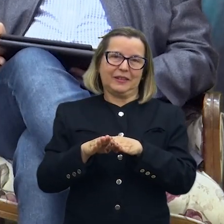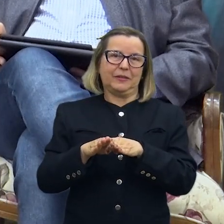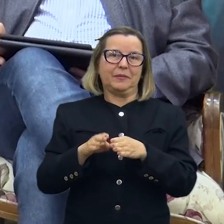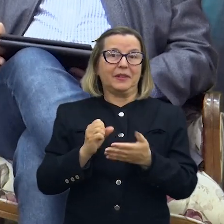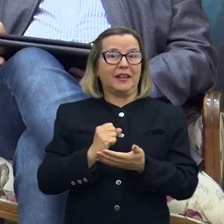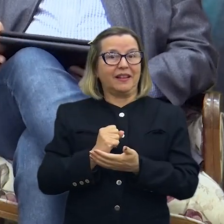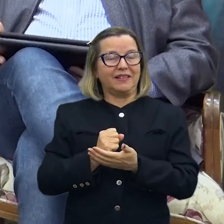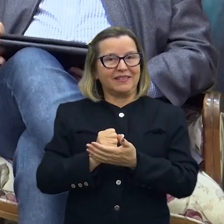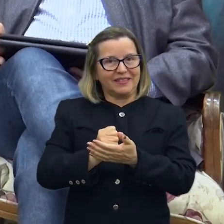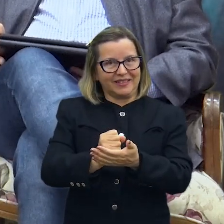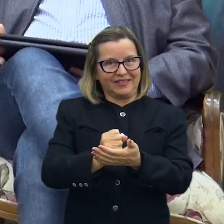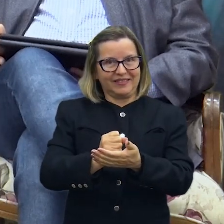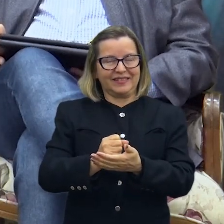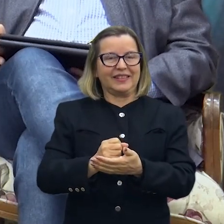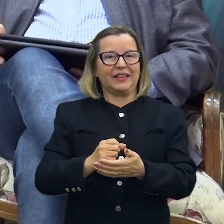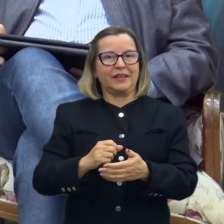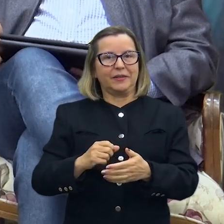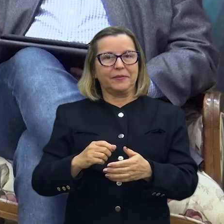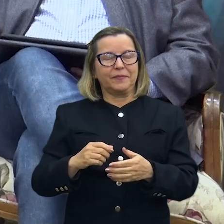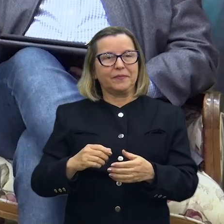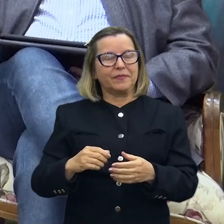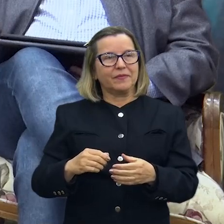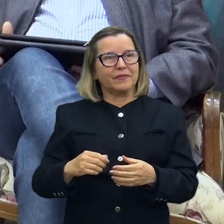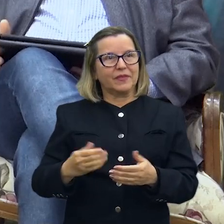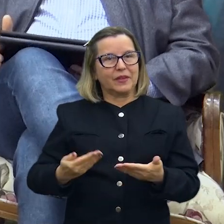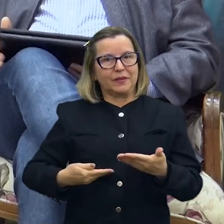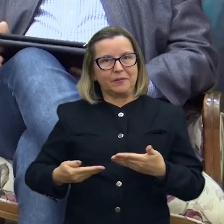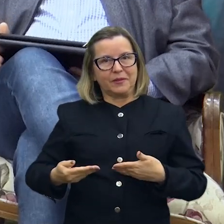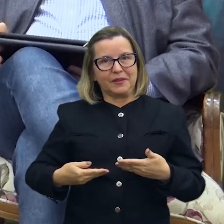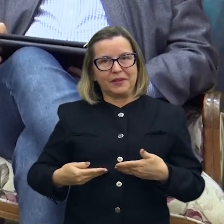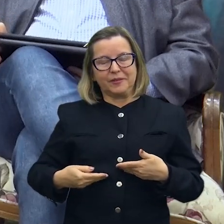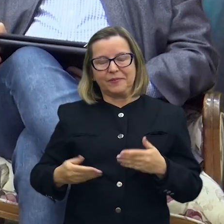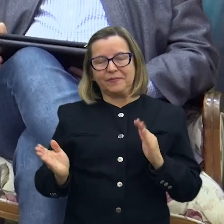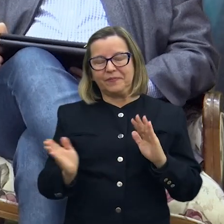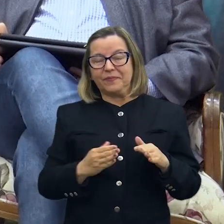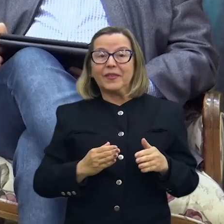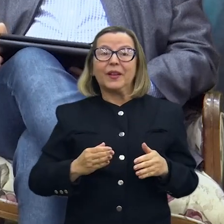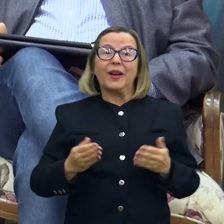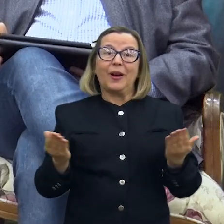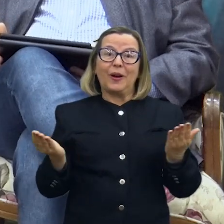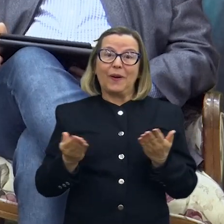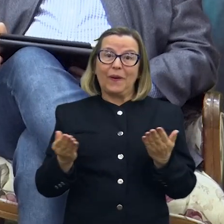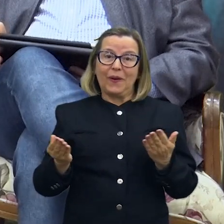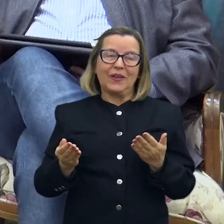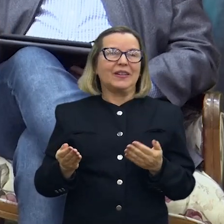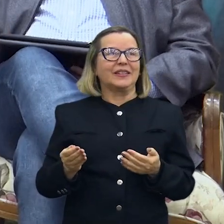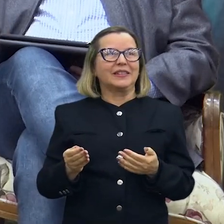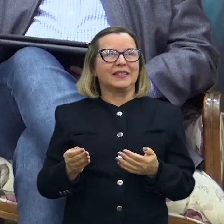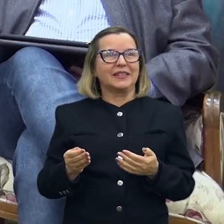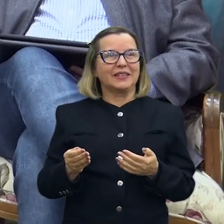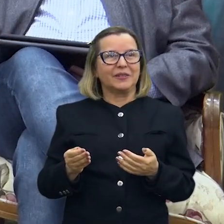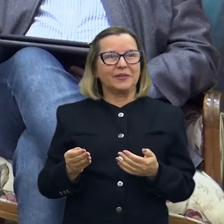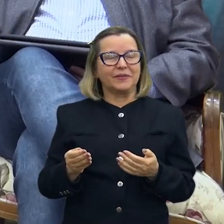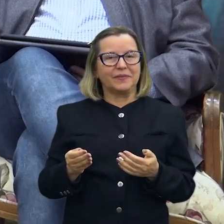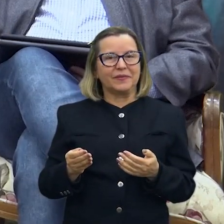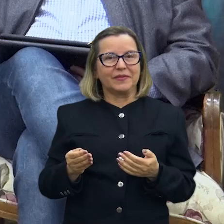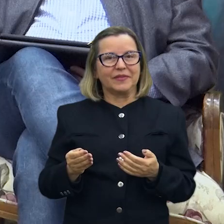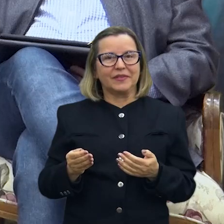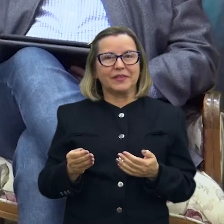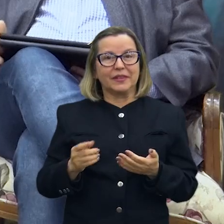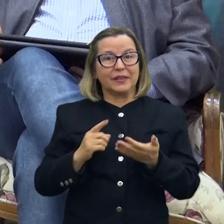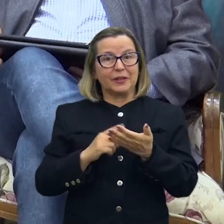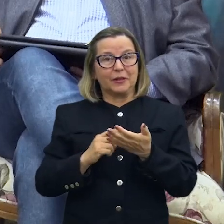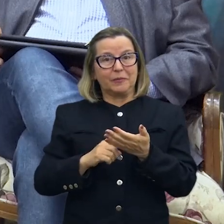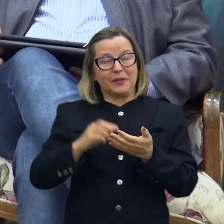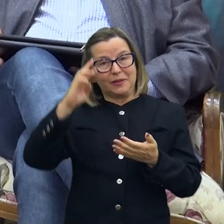Deus. Então hoje, o Barba, como eu já falei, vai nos trazer a palavra e que o Senhor te